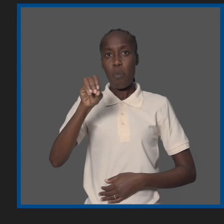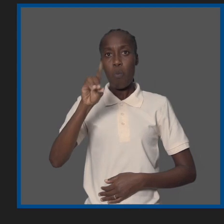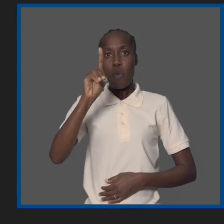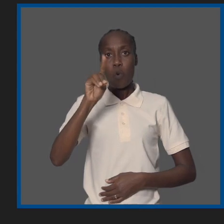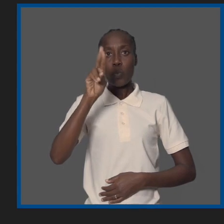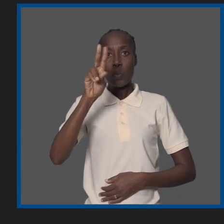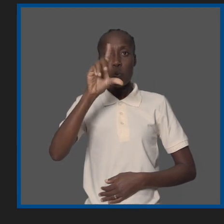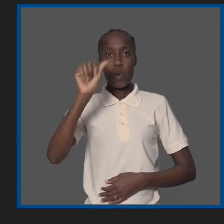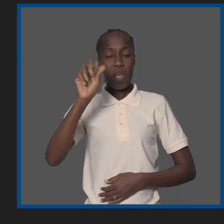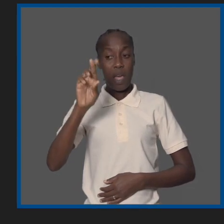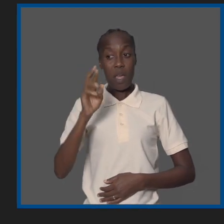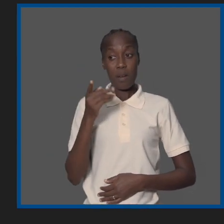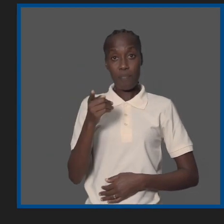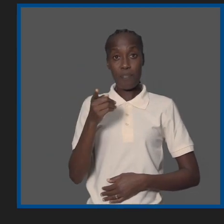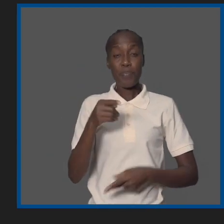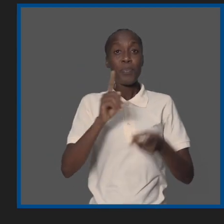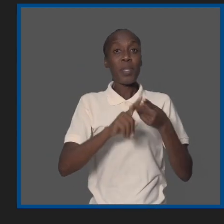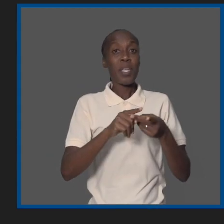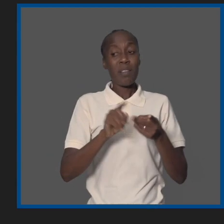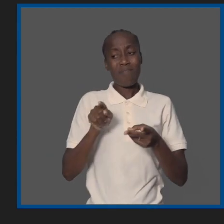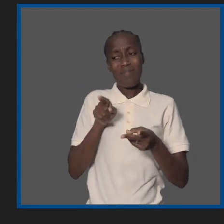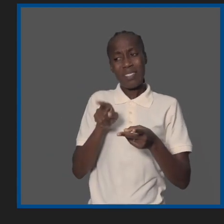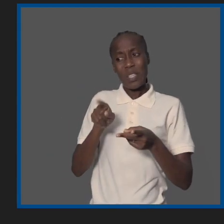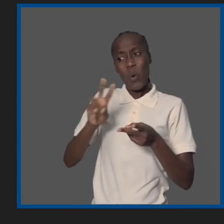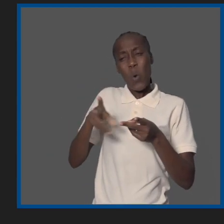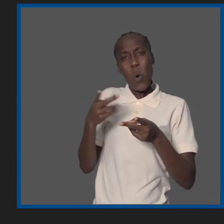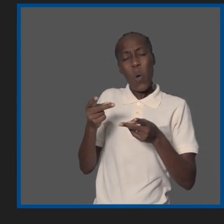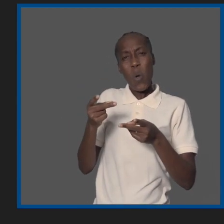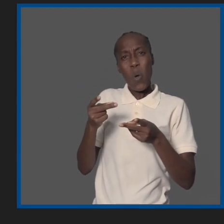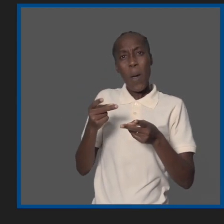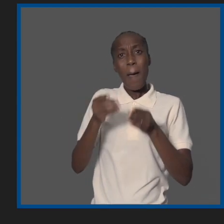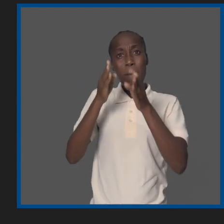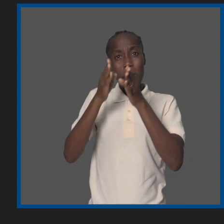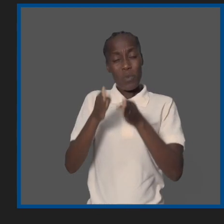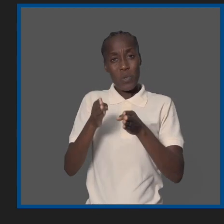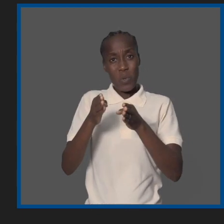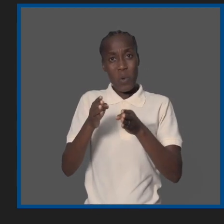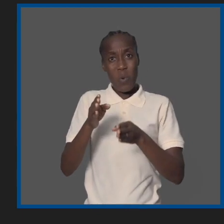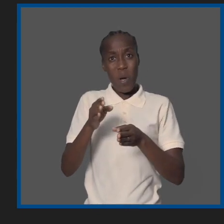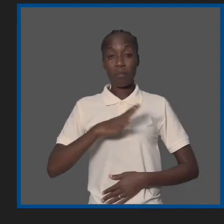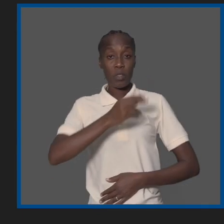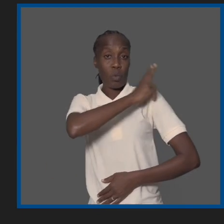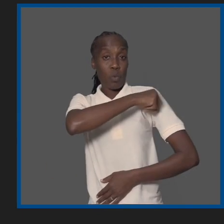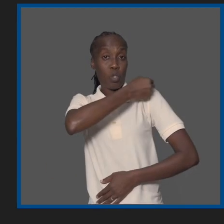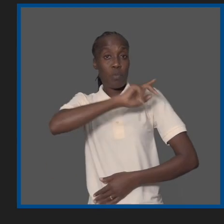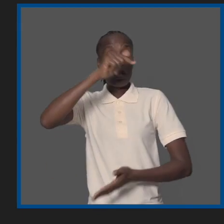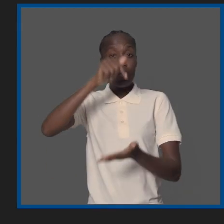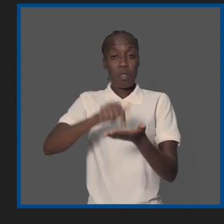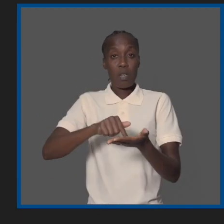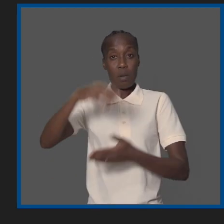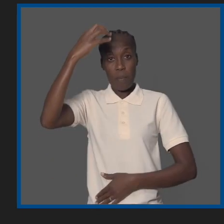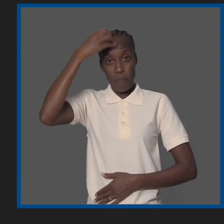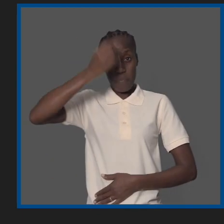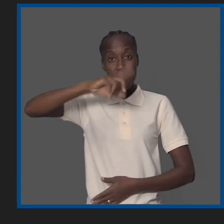do joelho. Então, é por isso que tem esse adaptador para poder dobrar. Tudo isso é feito aqui? É feito aqui. Amigo telespectador,